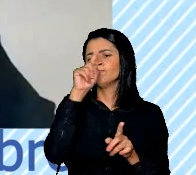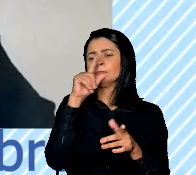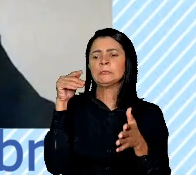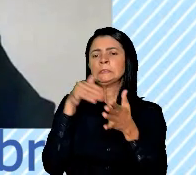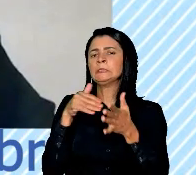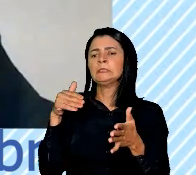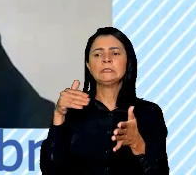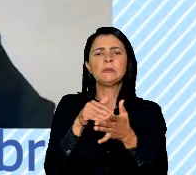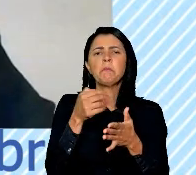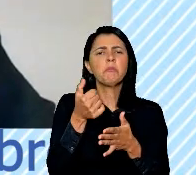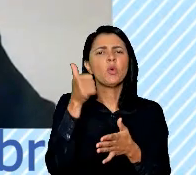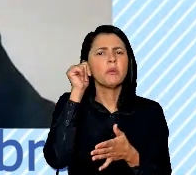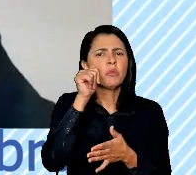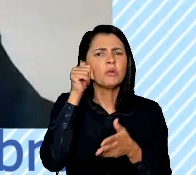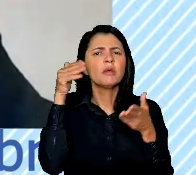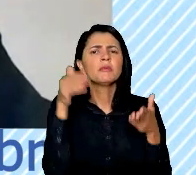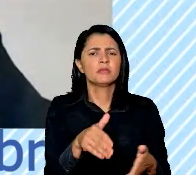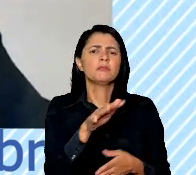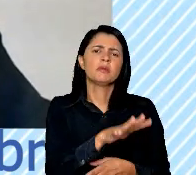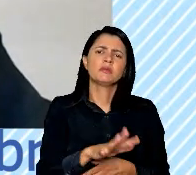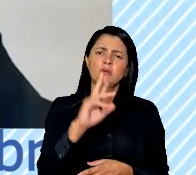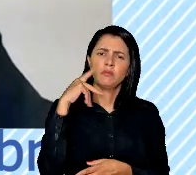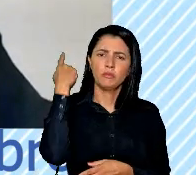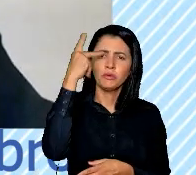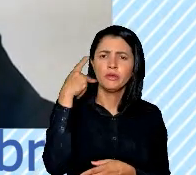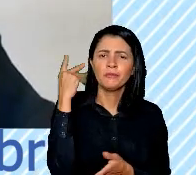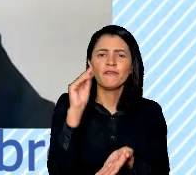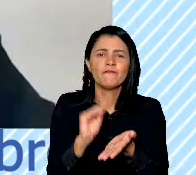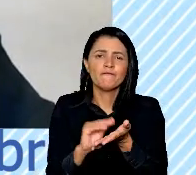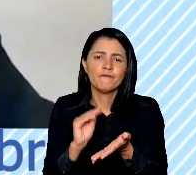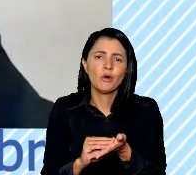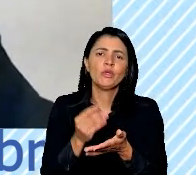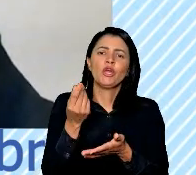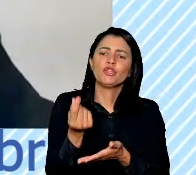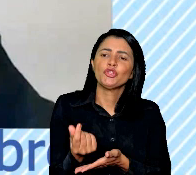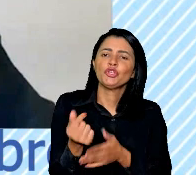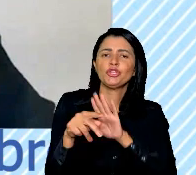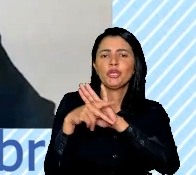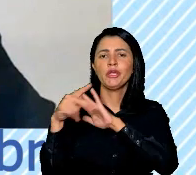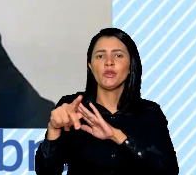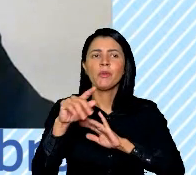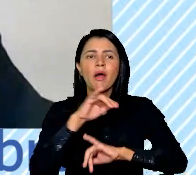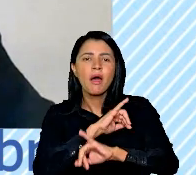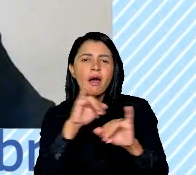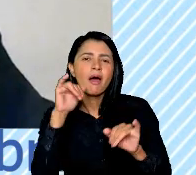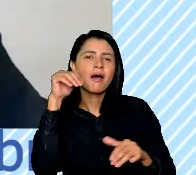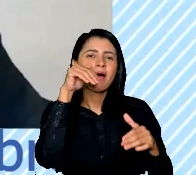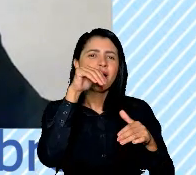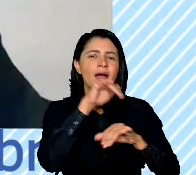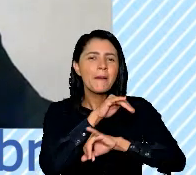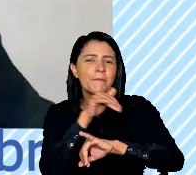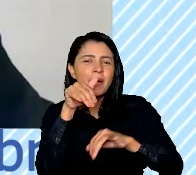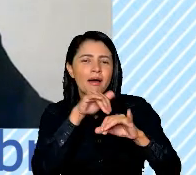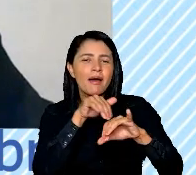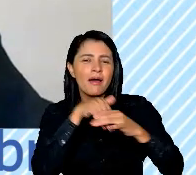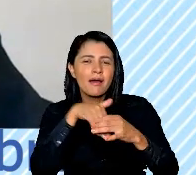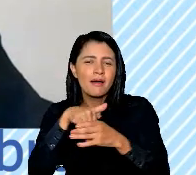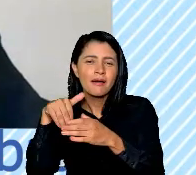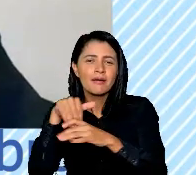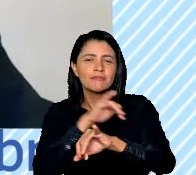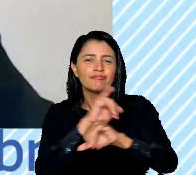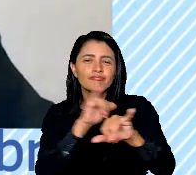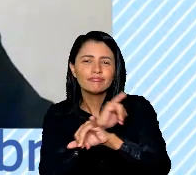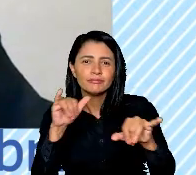maior participação de mulheres na política: a falta de recursos para as campanhas. O STF, numa